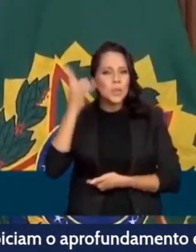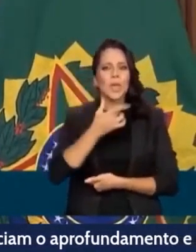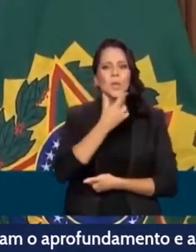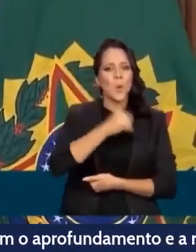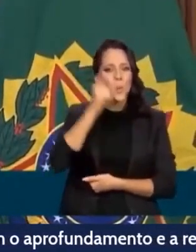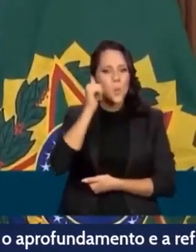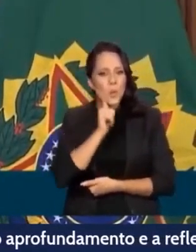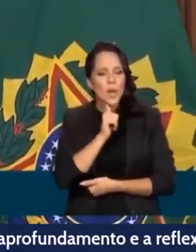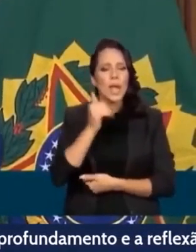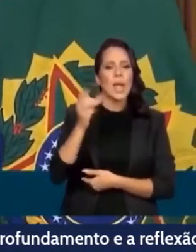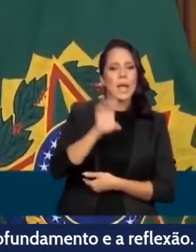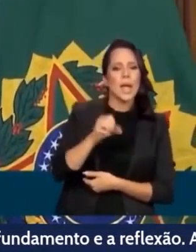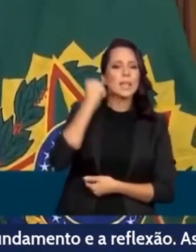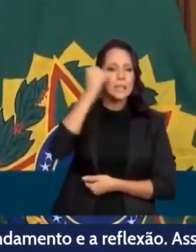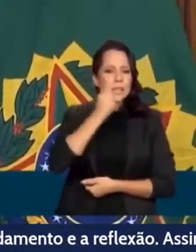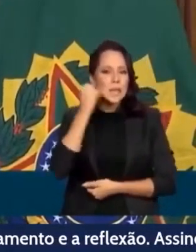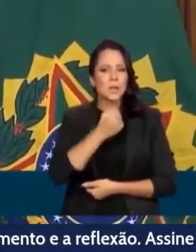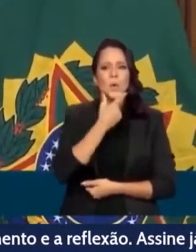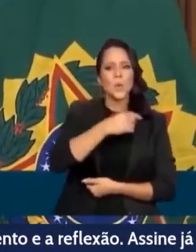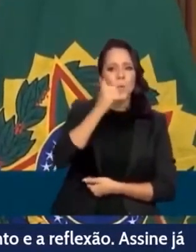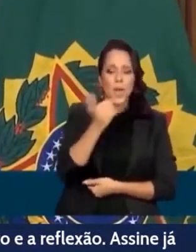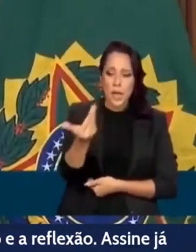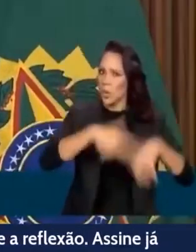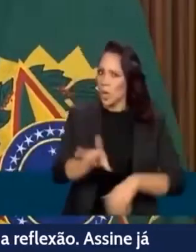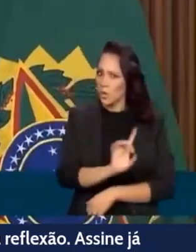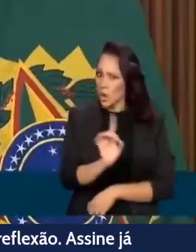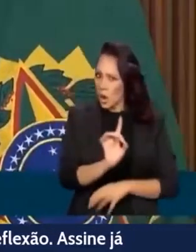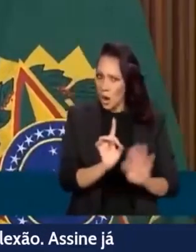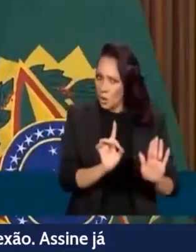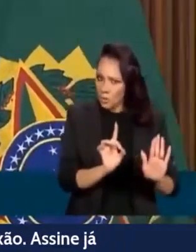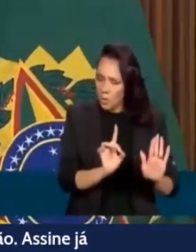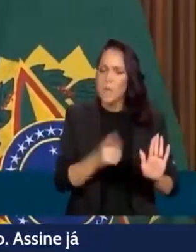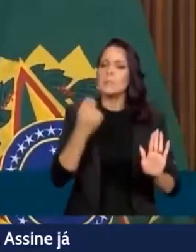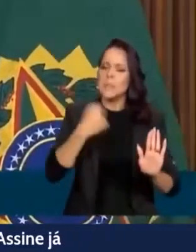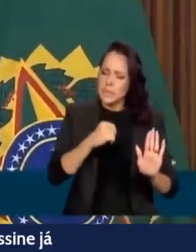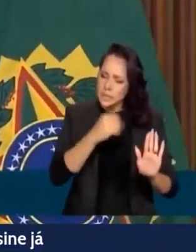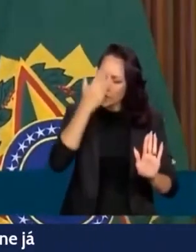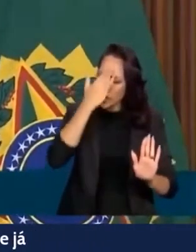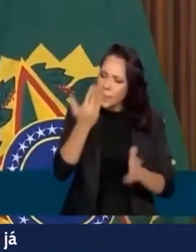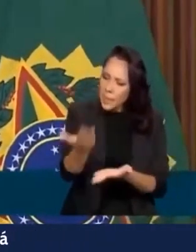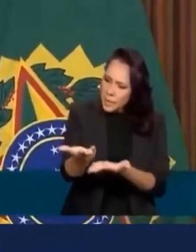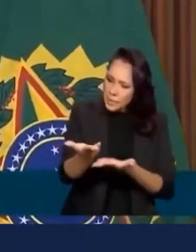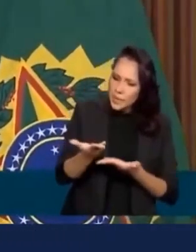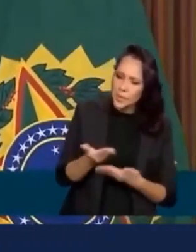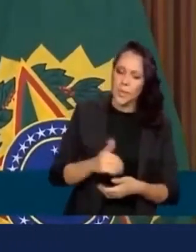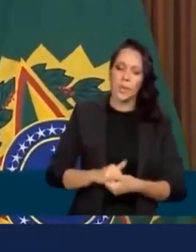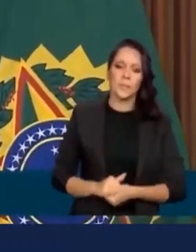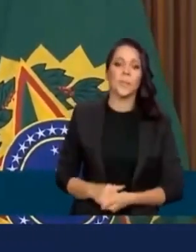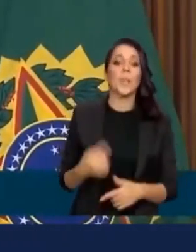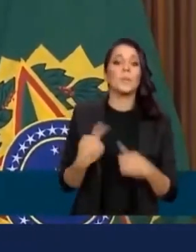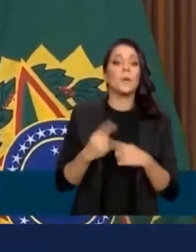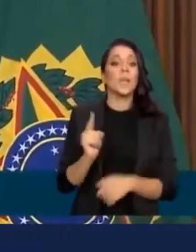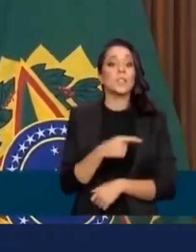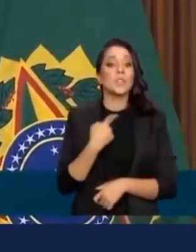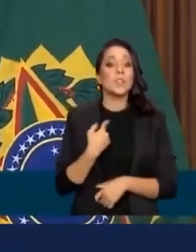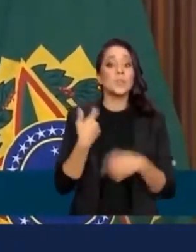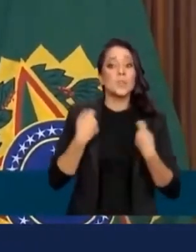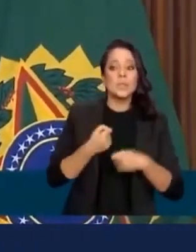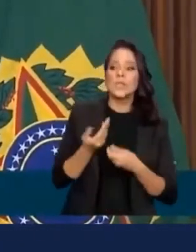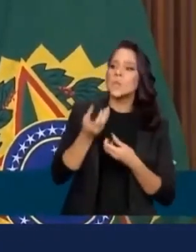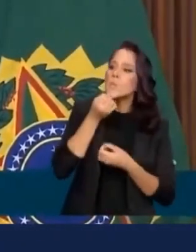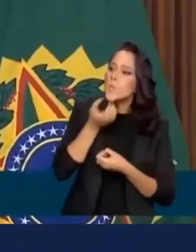Deputado cada Senador ou cada Senador é que buscar nós temos que saber que nós é que precisamos